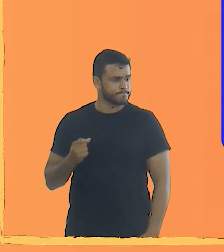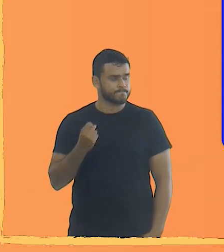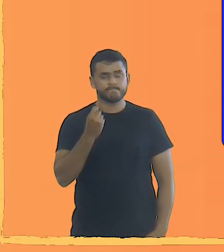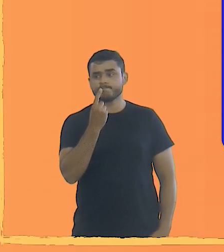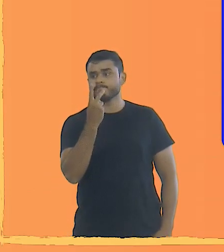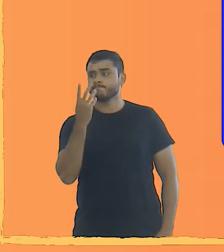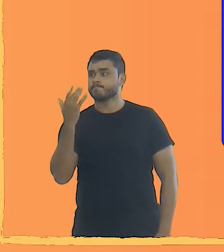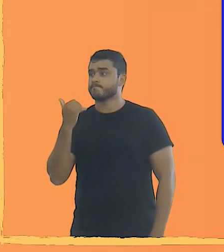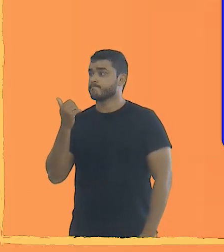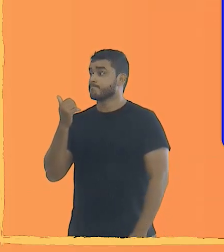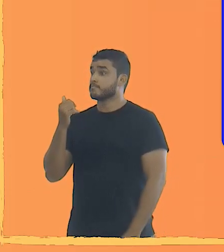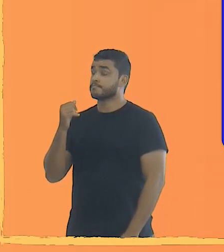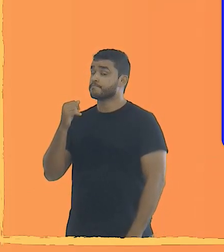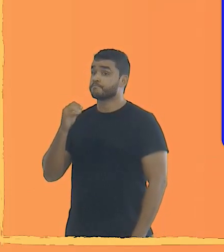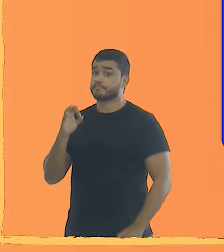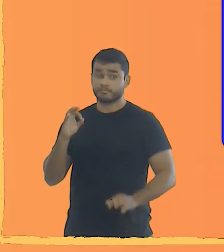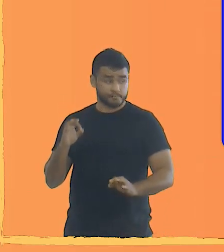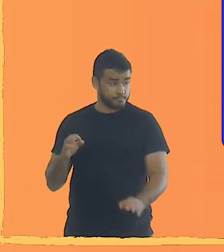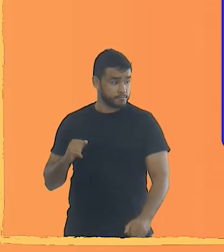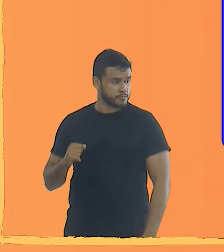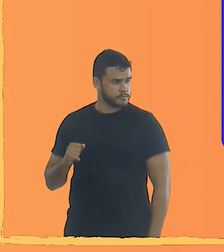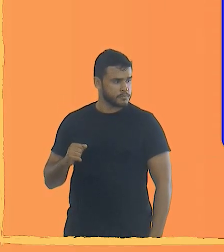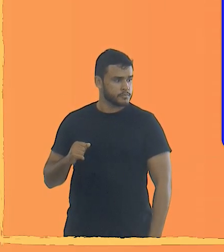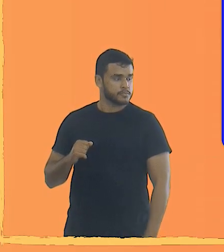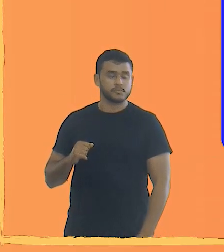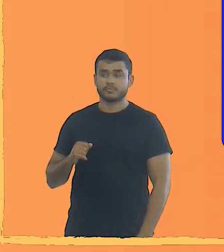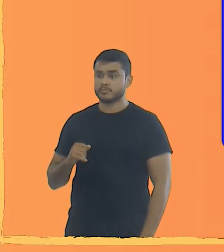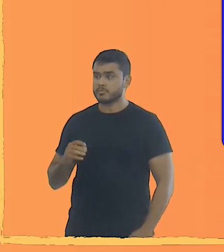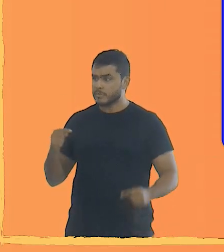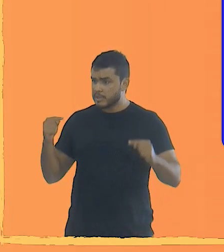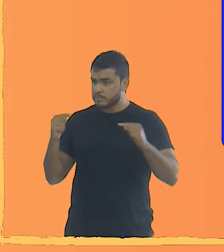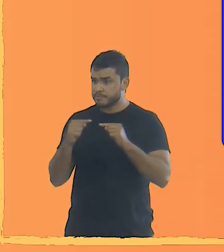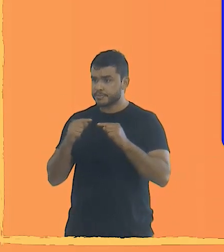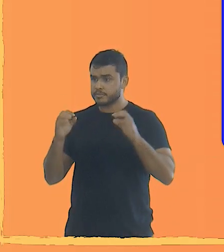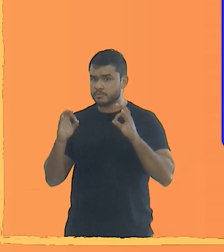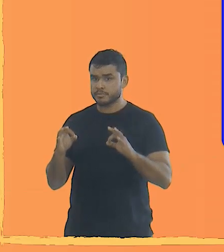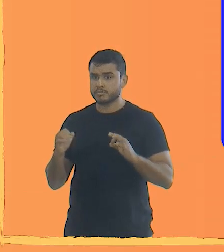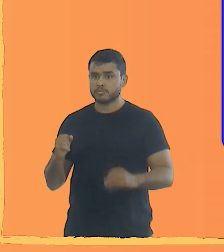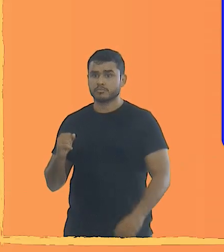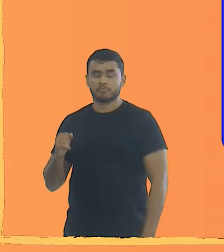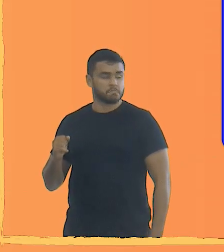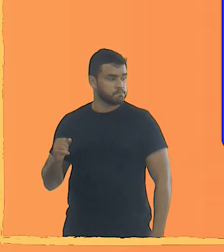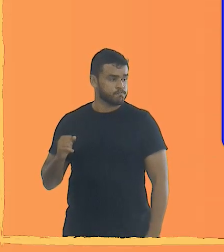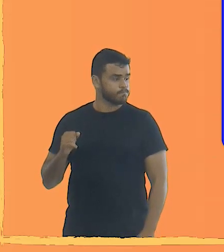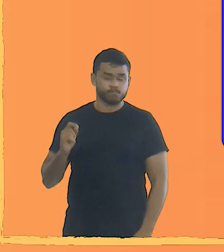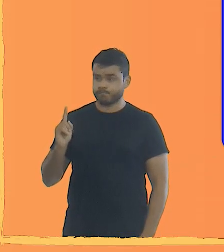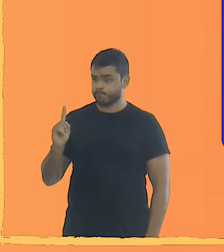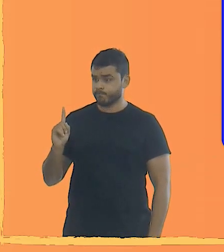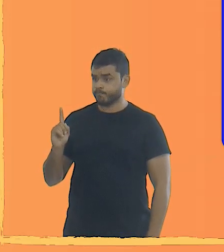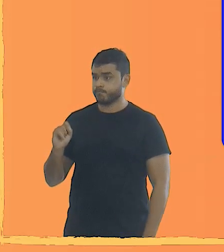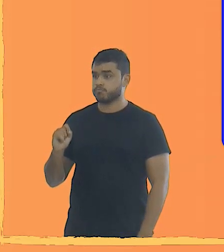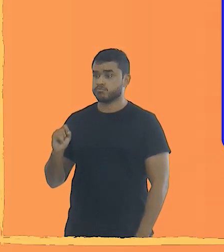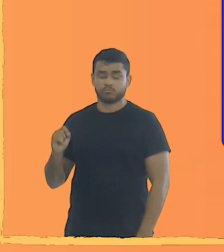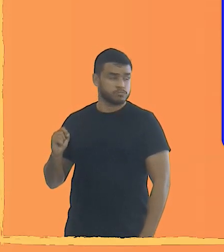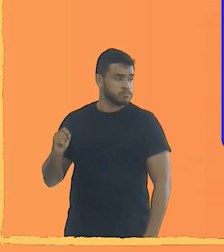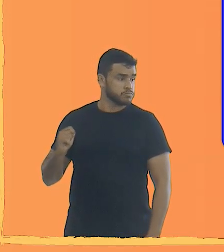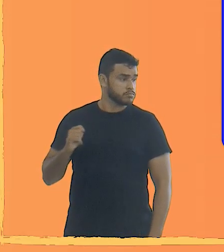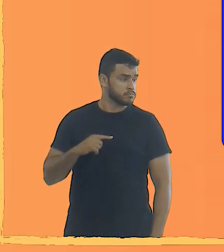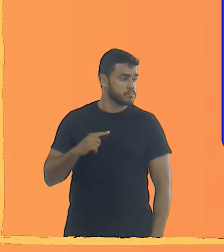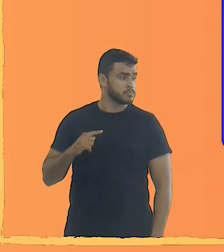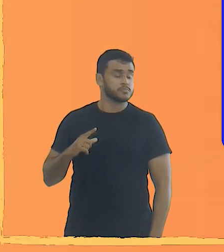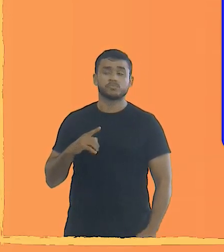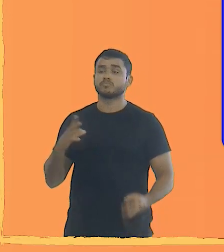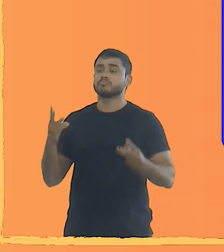contar, 100.000 possibilidades. Essa alternativa dá certo para a questão? Não. Porque não tem que ser superior a 1 milhão de